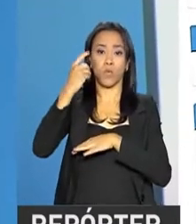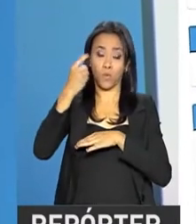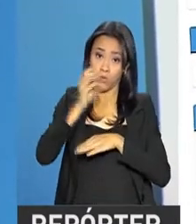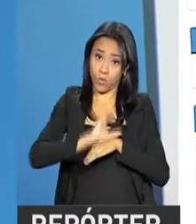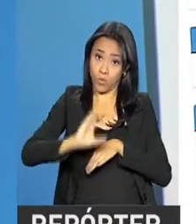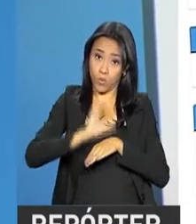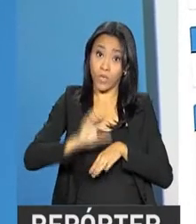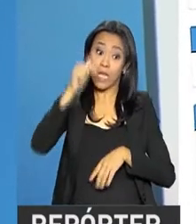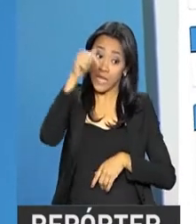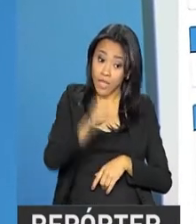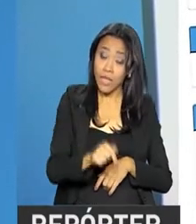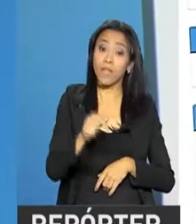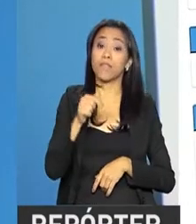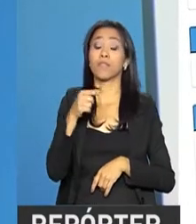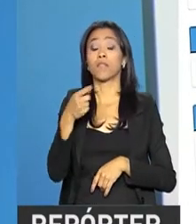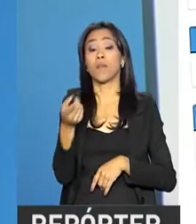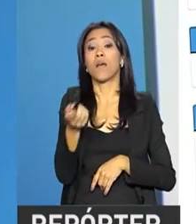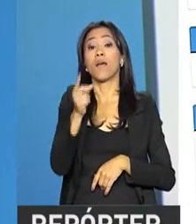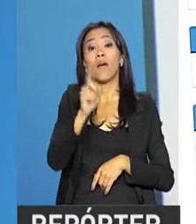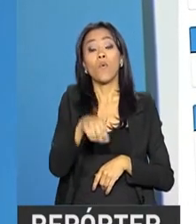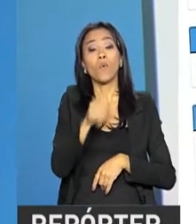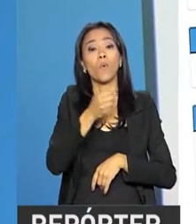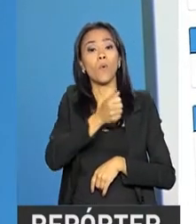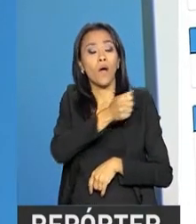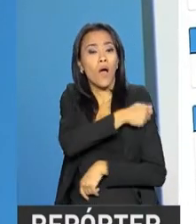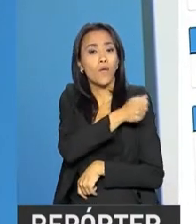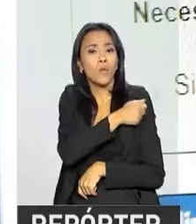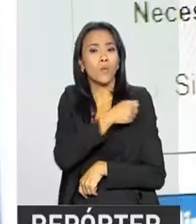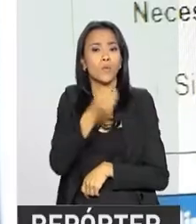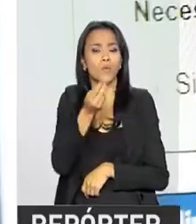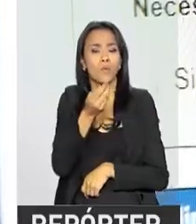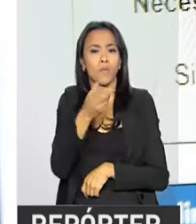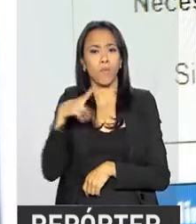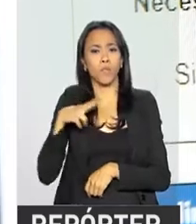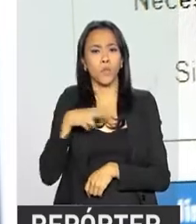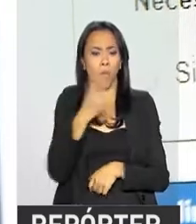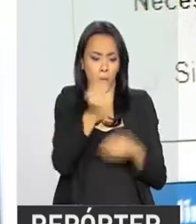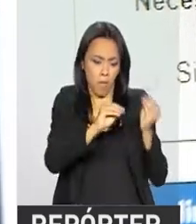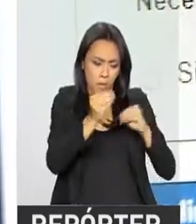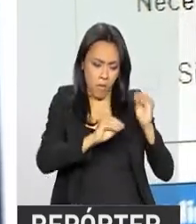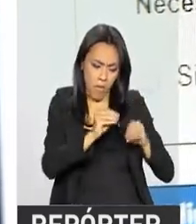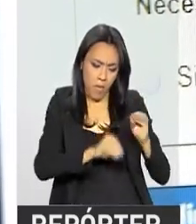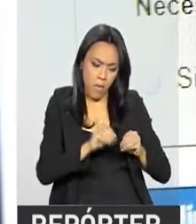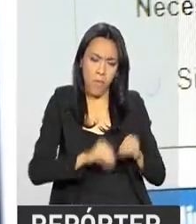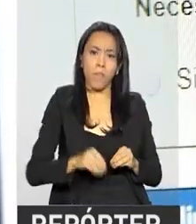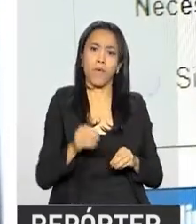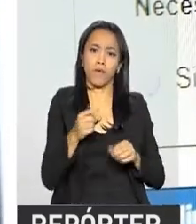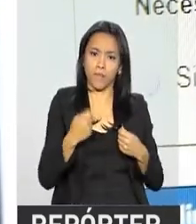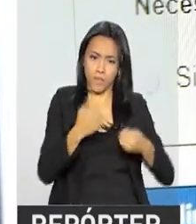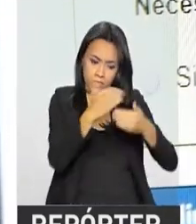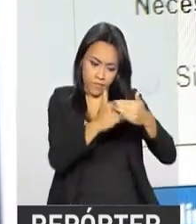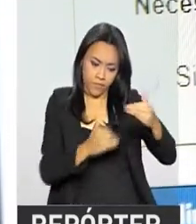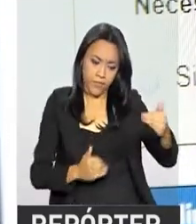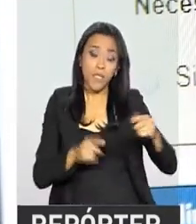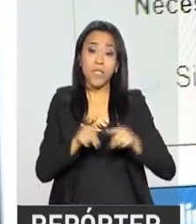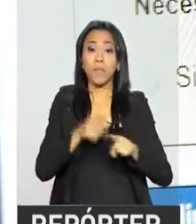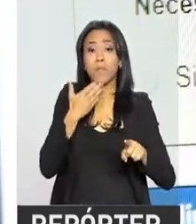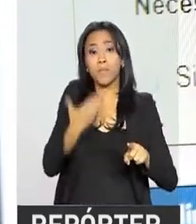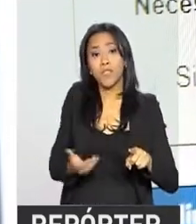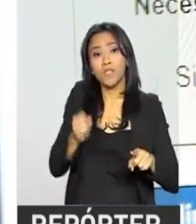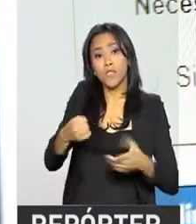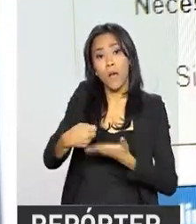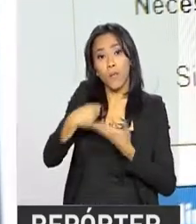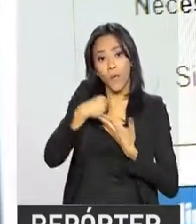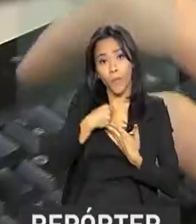edição o aluno também vai precisar preencher algumas informações pessoais e solicitar, caso necessário, atendimento especializado